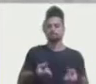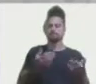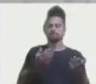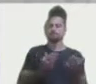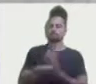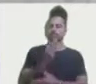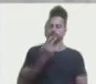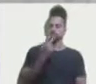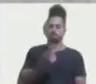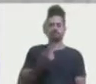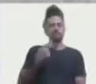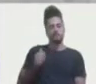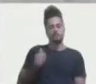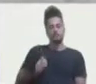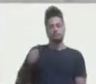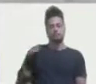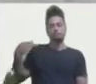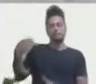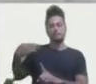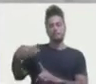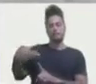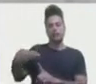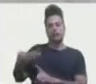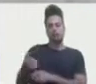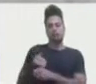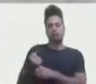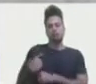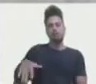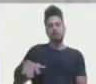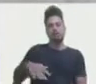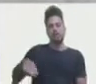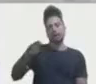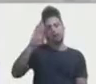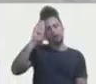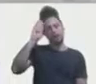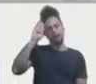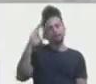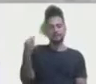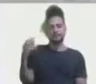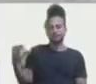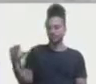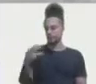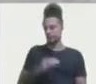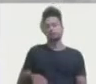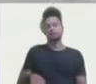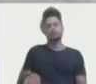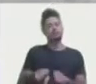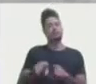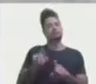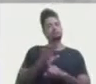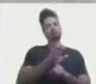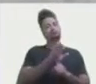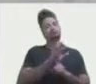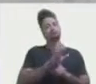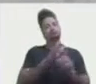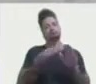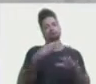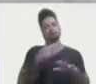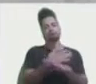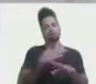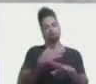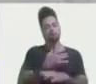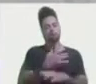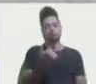carreira maravilhosa na área acadêmica na área científica levando o nome de bot Catu são 12 livros